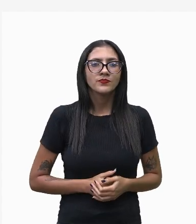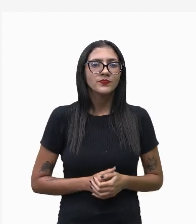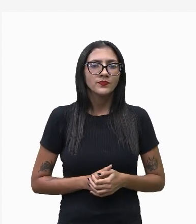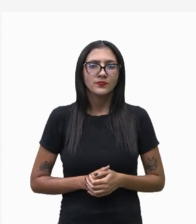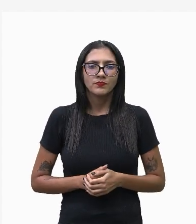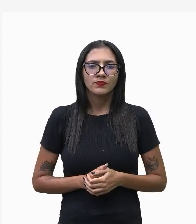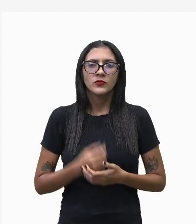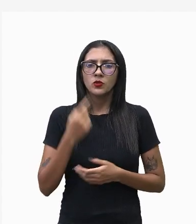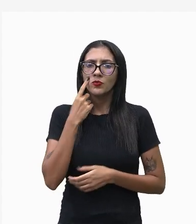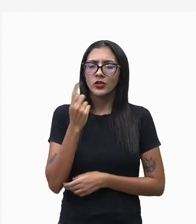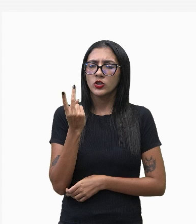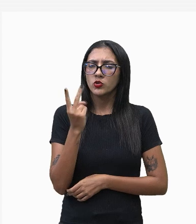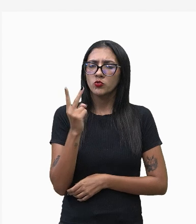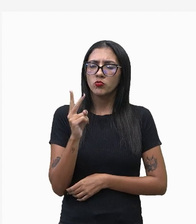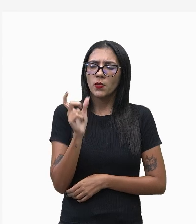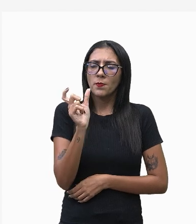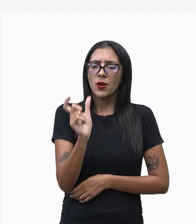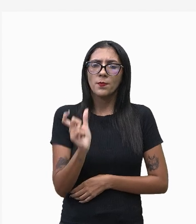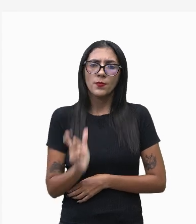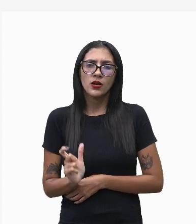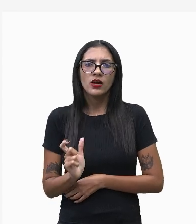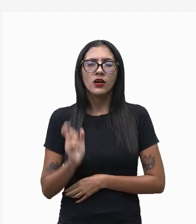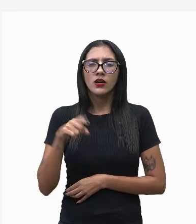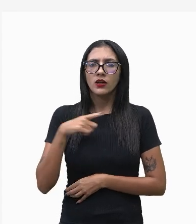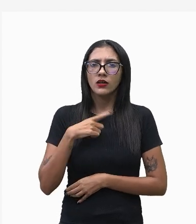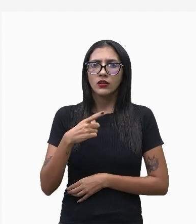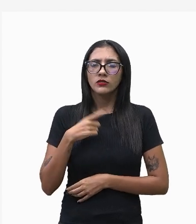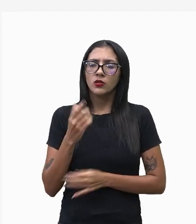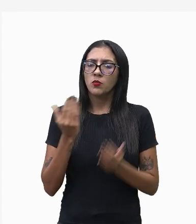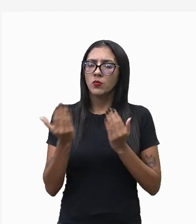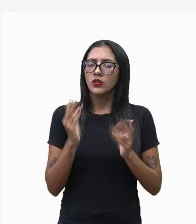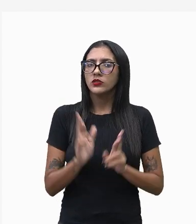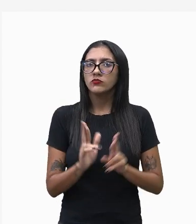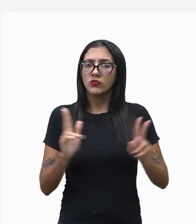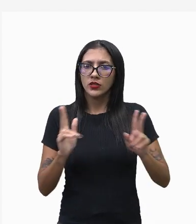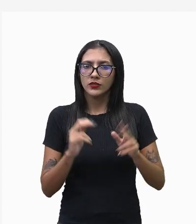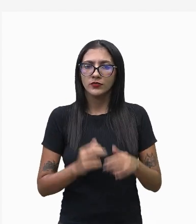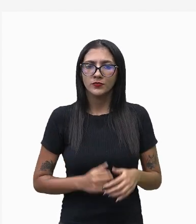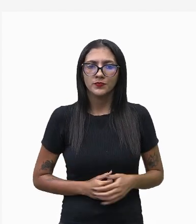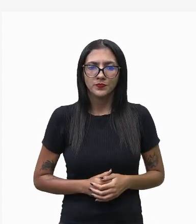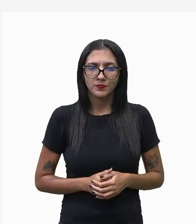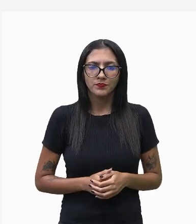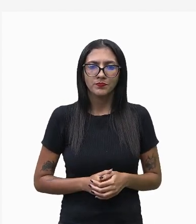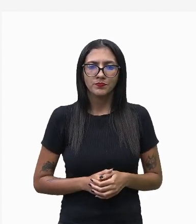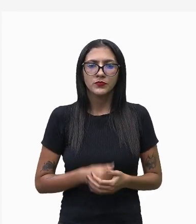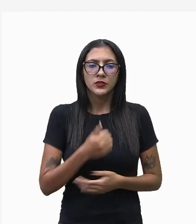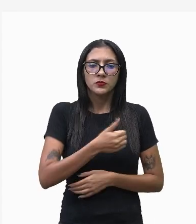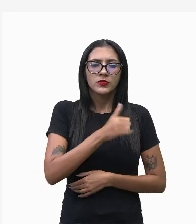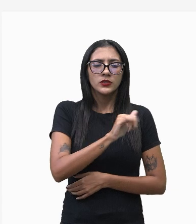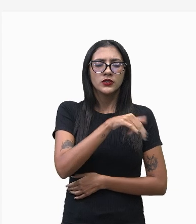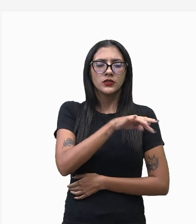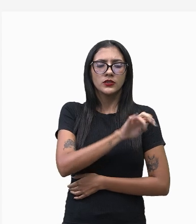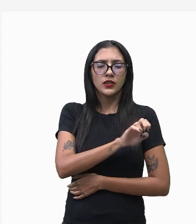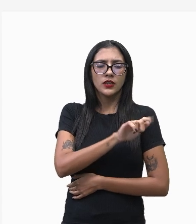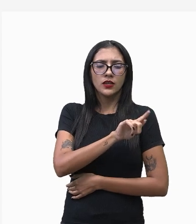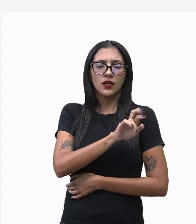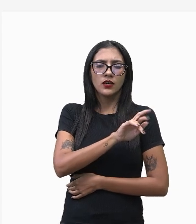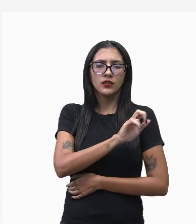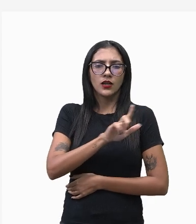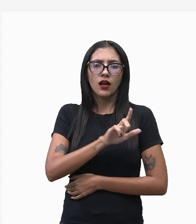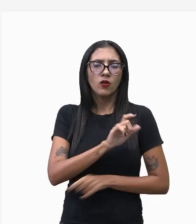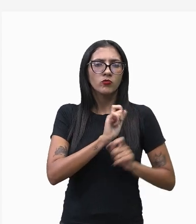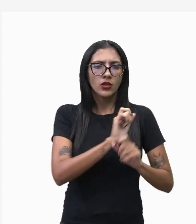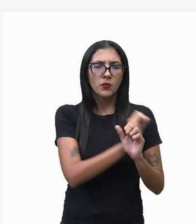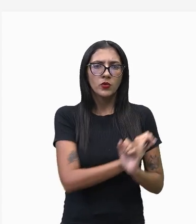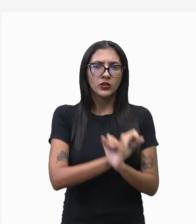duas palavrinhas aqui que estão mostrando para a gente a diferença entre uma e outra. Numa é o integral, que se refere à